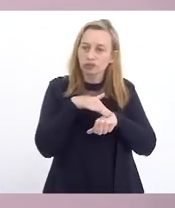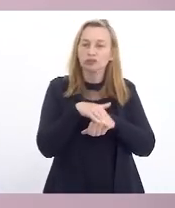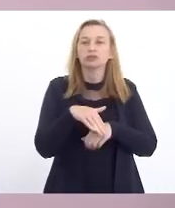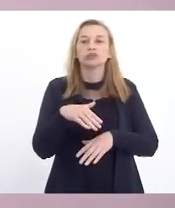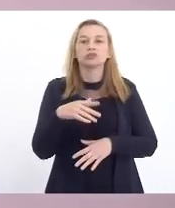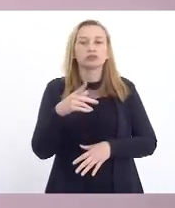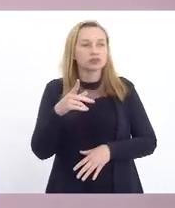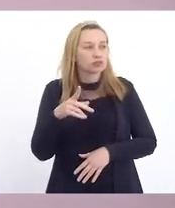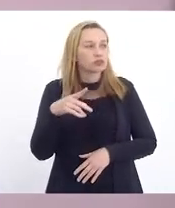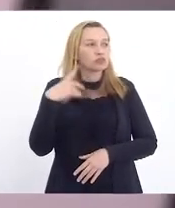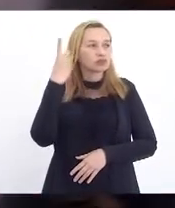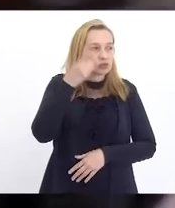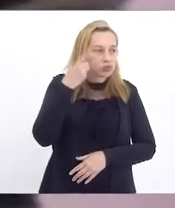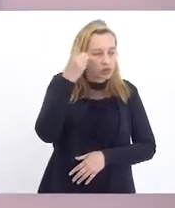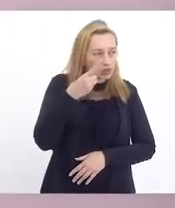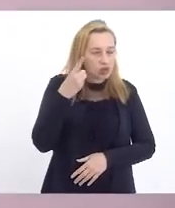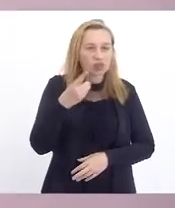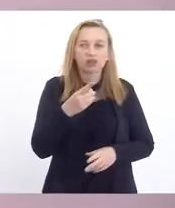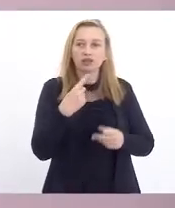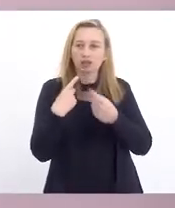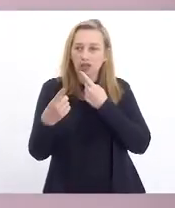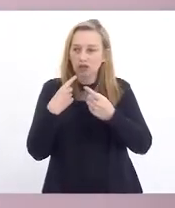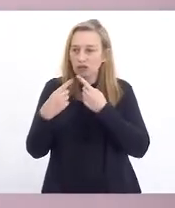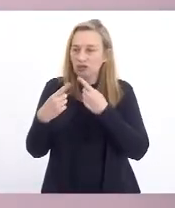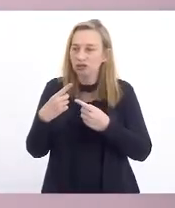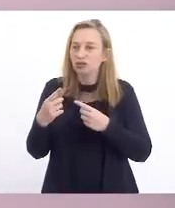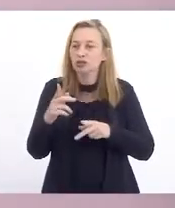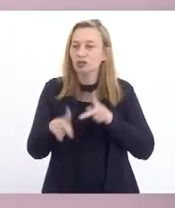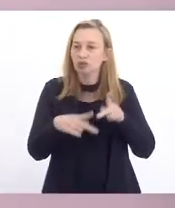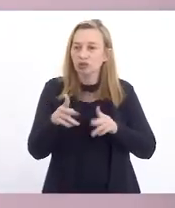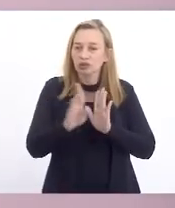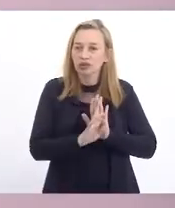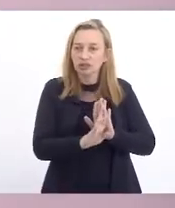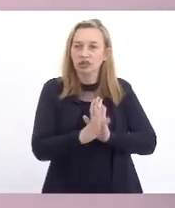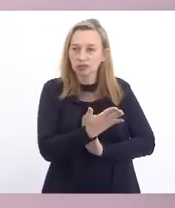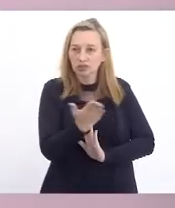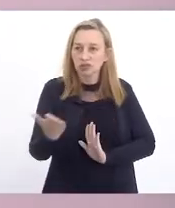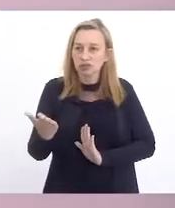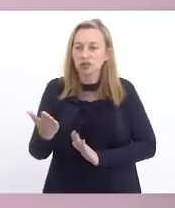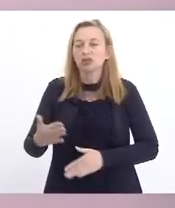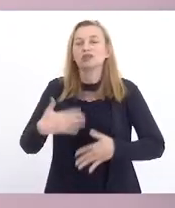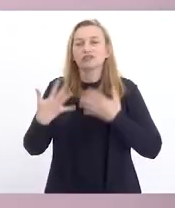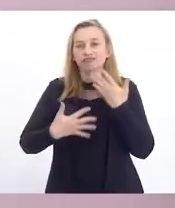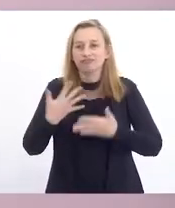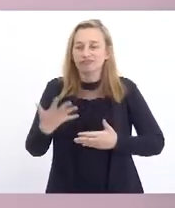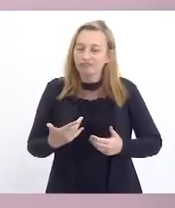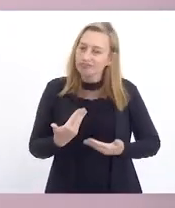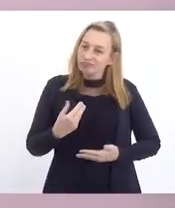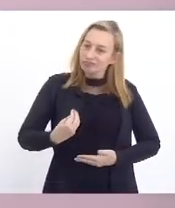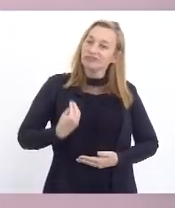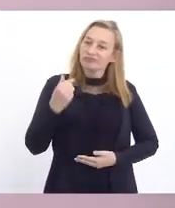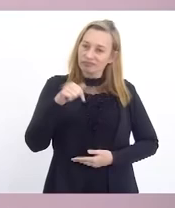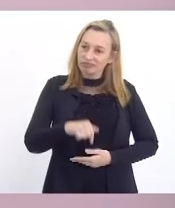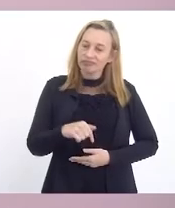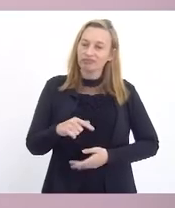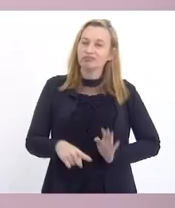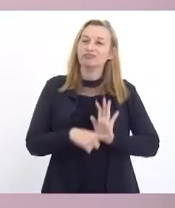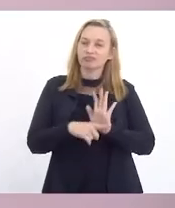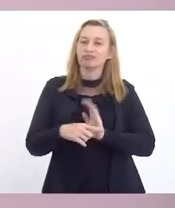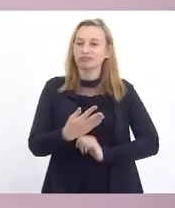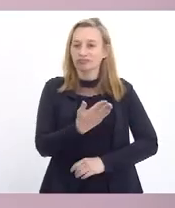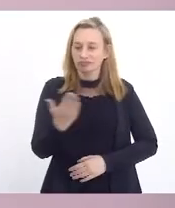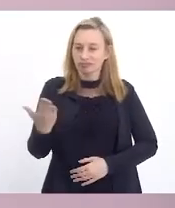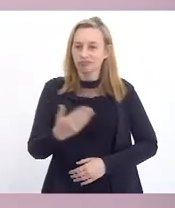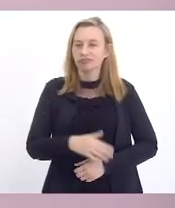senhores, dialogando com a população representada aqui pelos senhores. Então, é um prazer estar aqui, de férias, estar aqui contribuindo com os